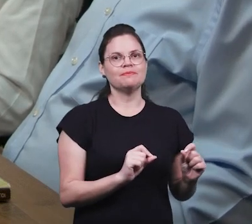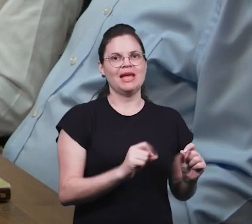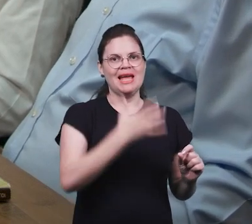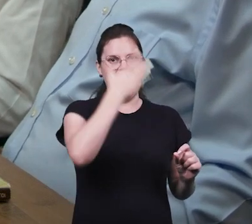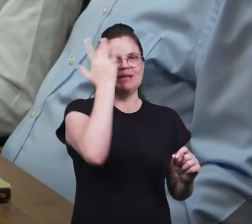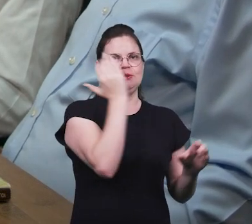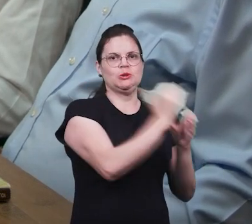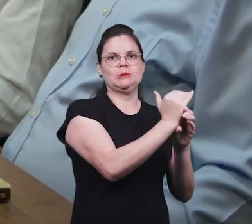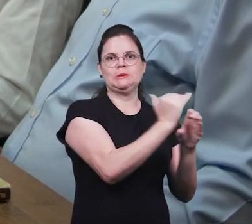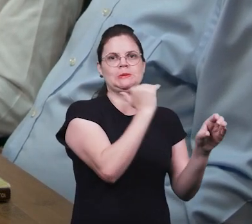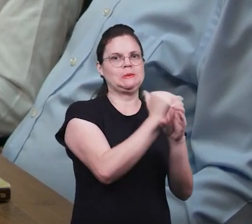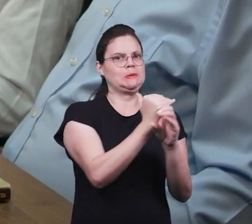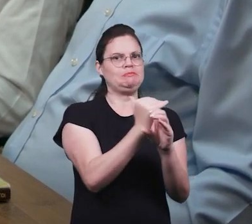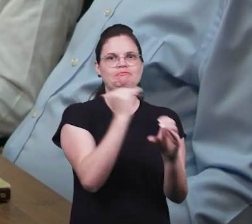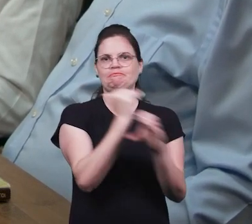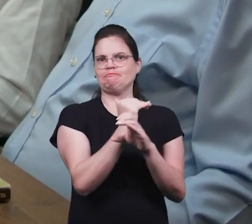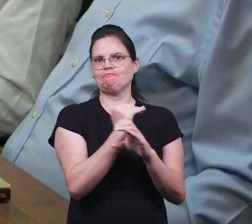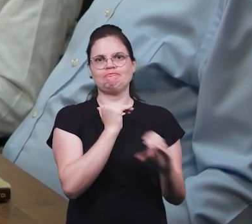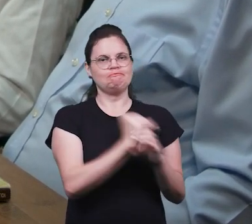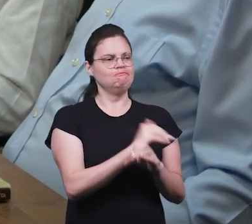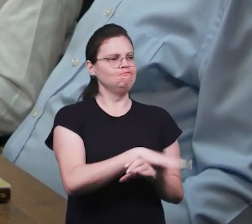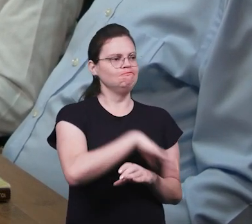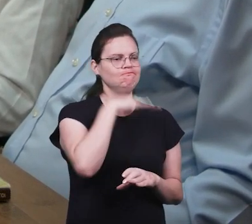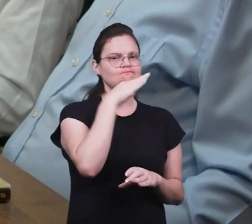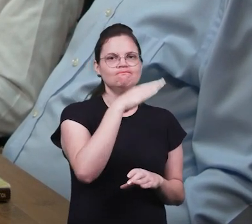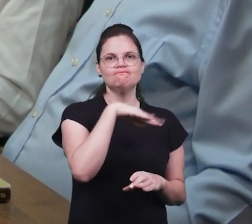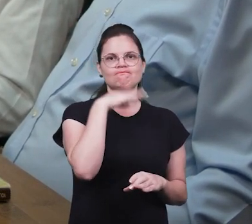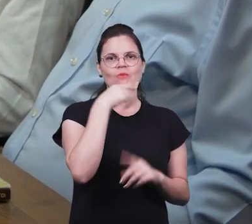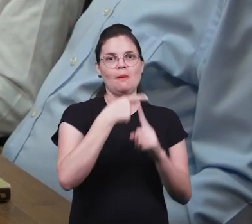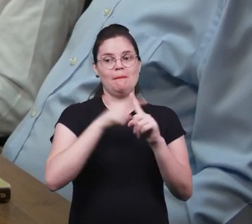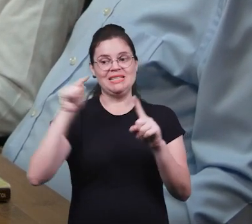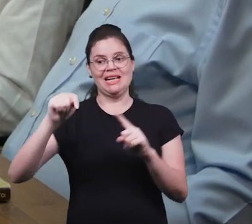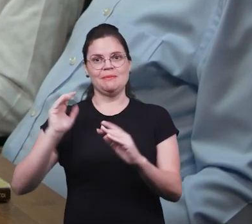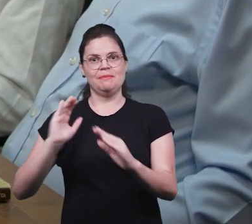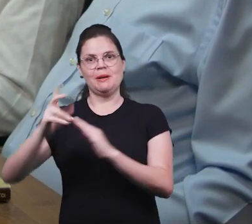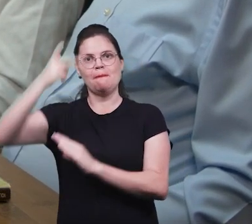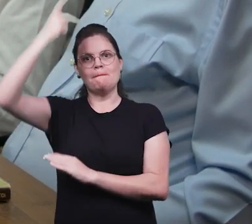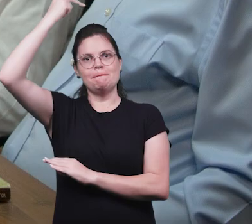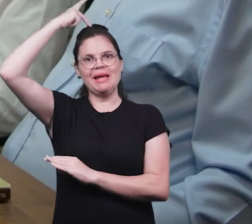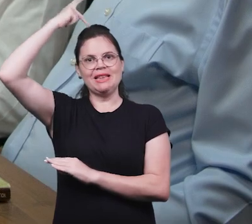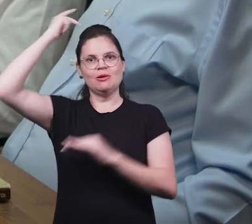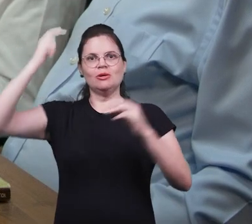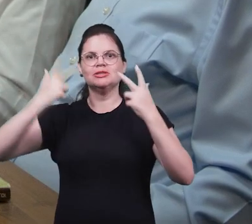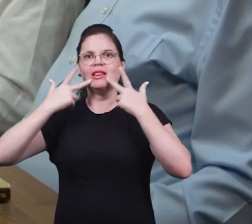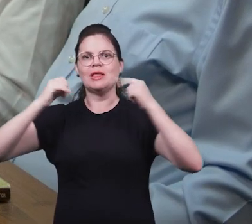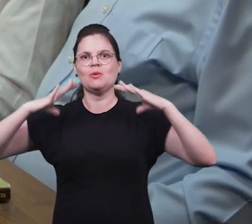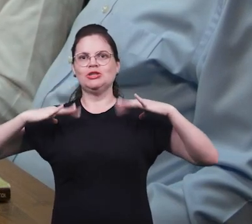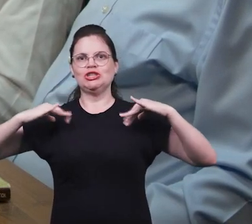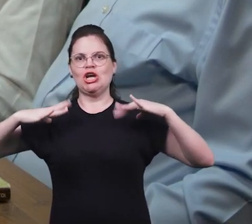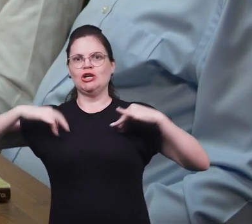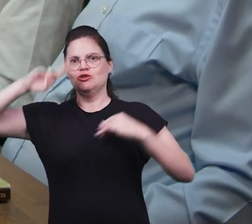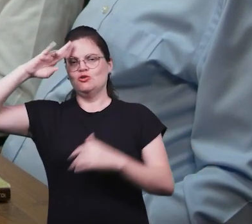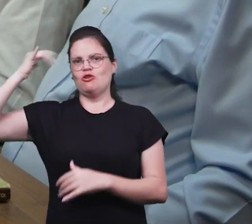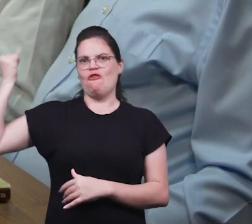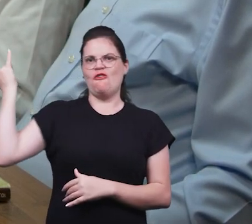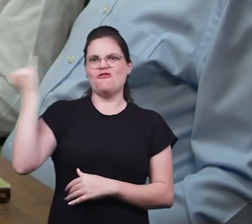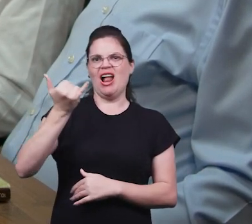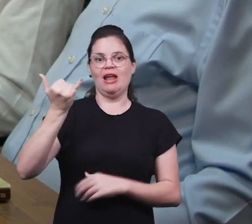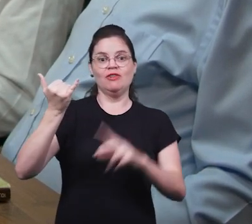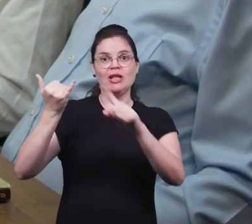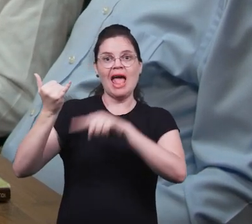e cada um falando uma língua diferente, né? Em Pentecostes era gente de todas as línguas e